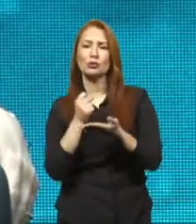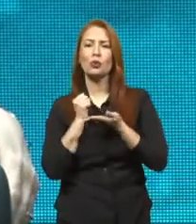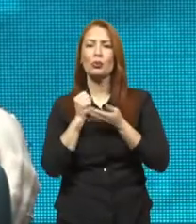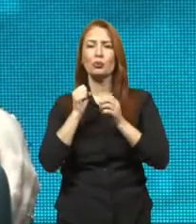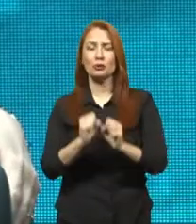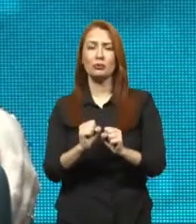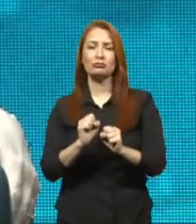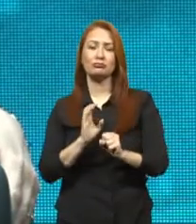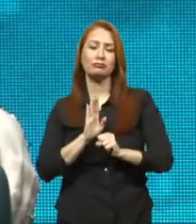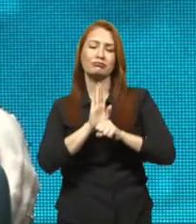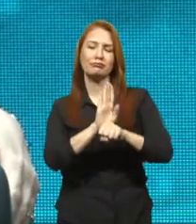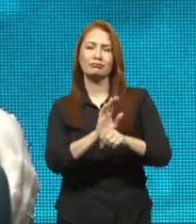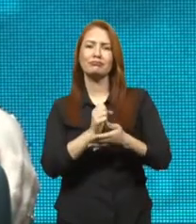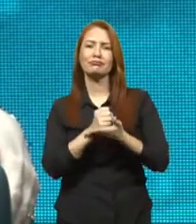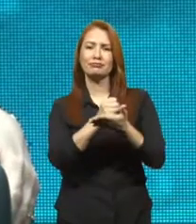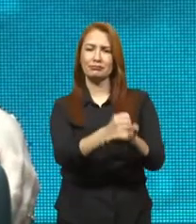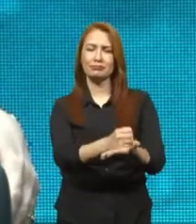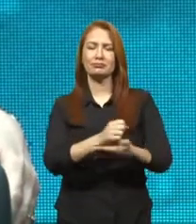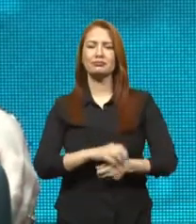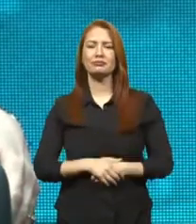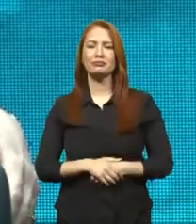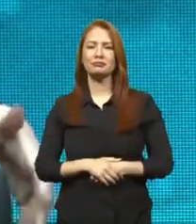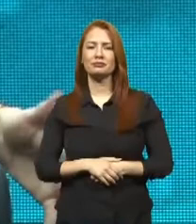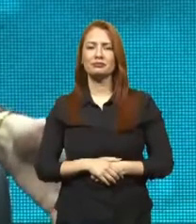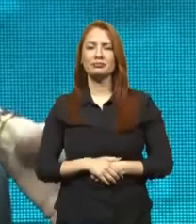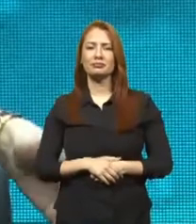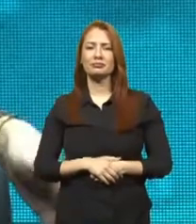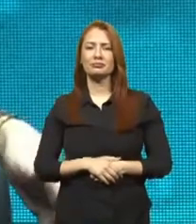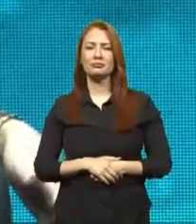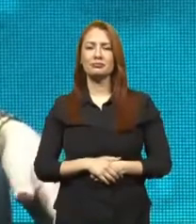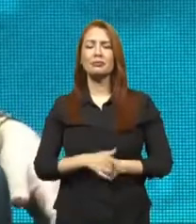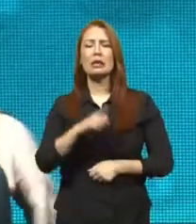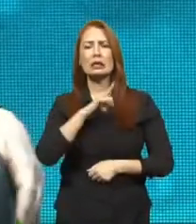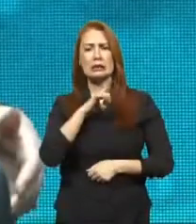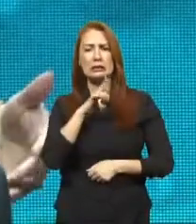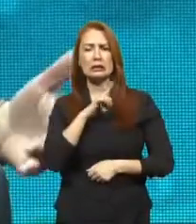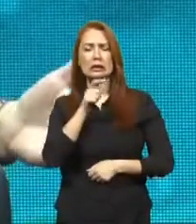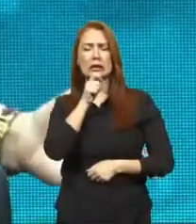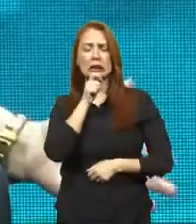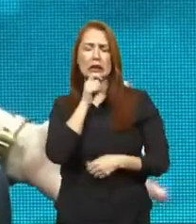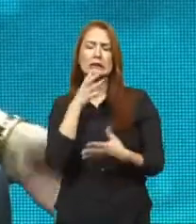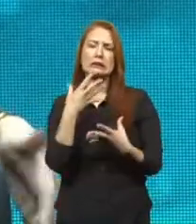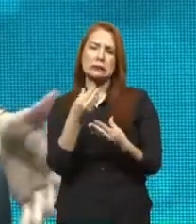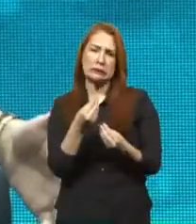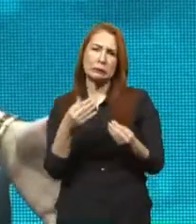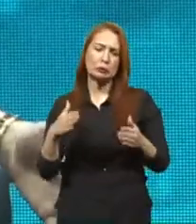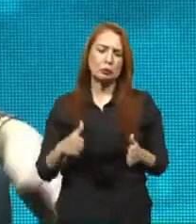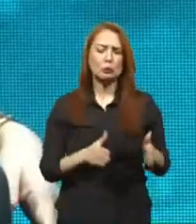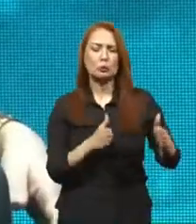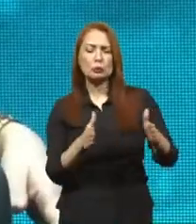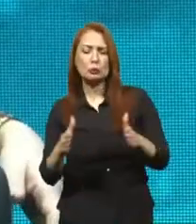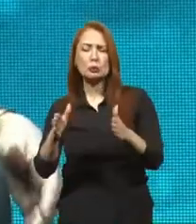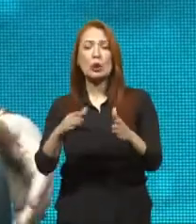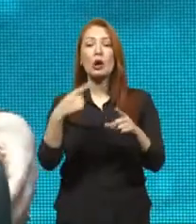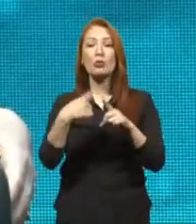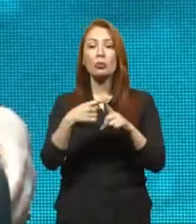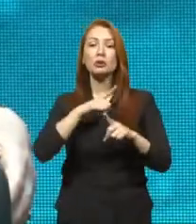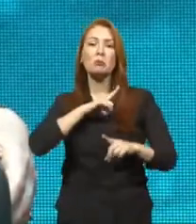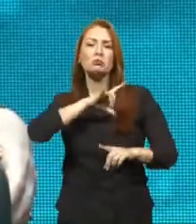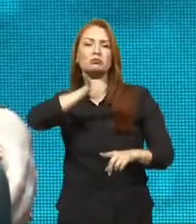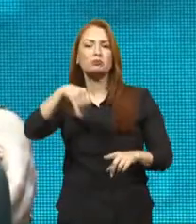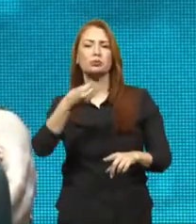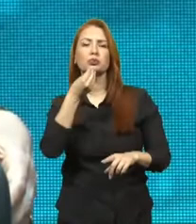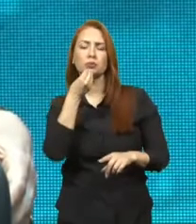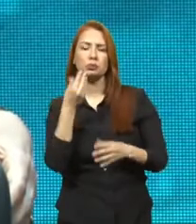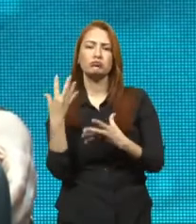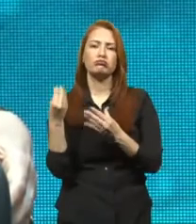financeiro. Eu acho que a gente tem ainda um caminho a percorrer, as oportunidades são imensas, são inúmeras, mas acho que a gente tem